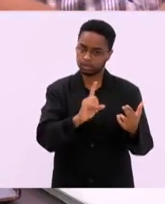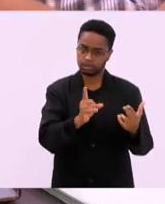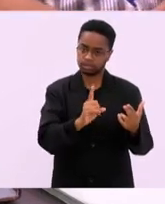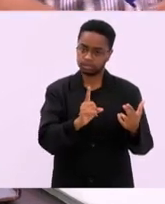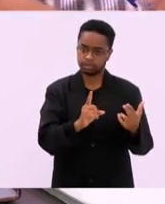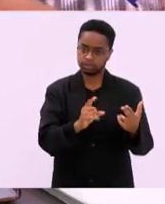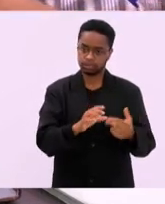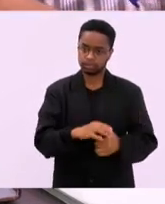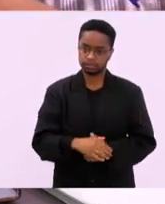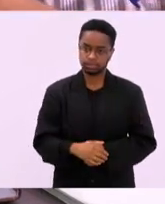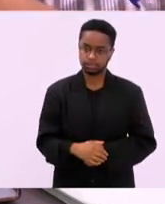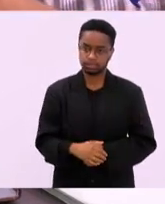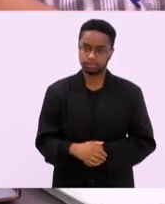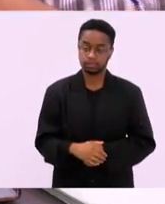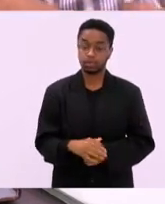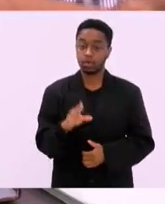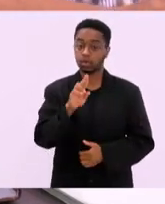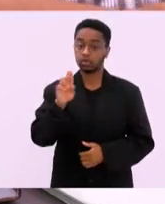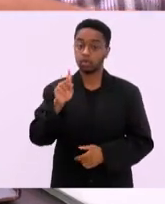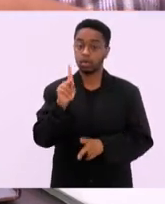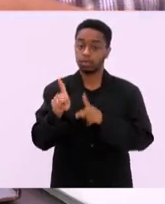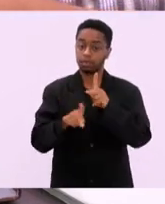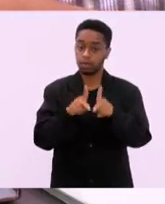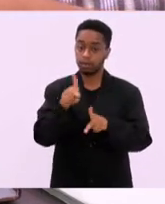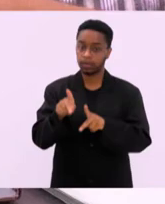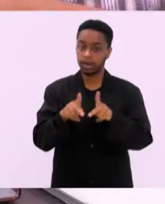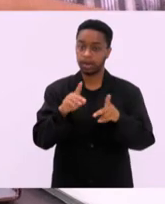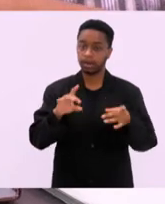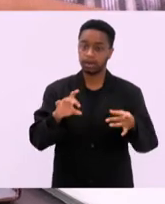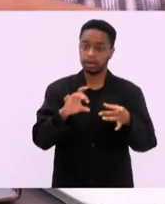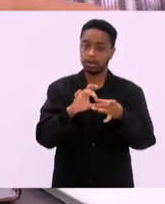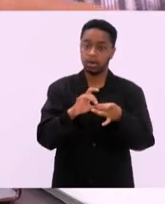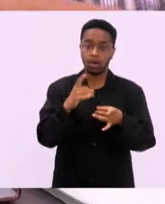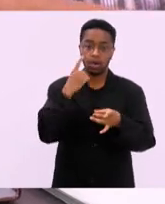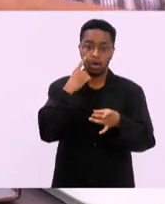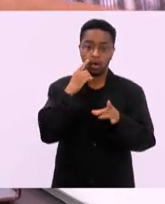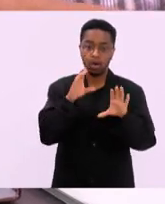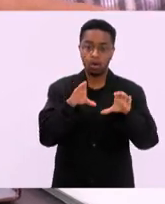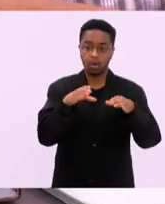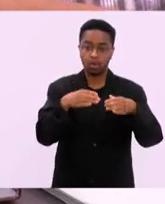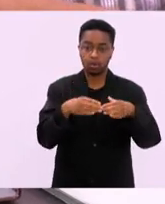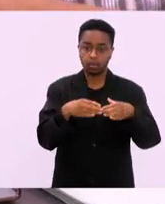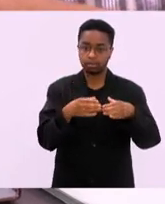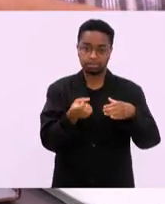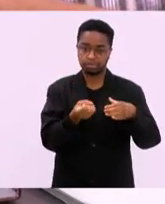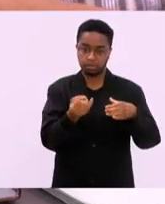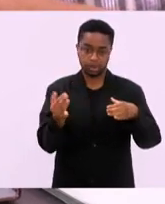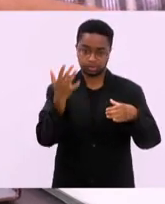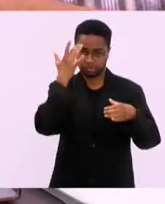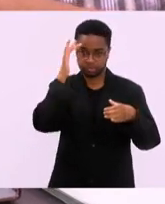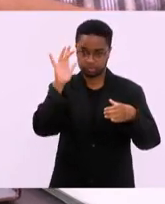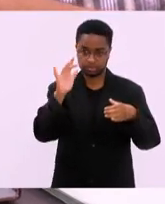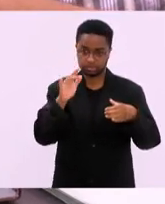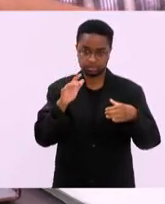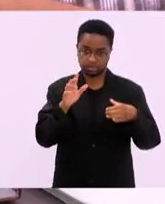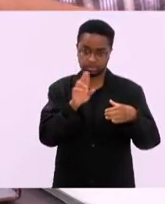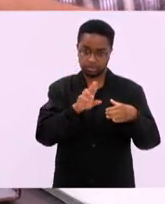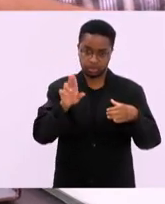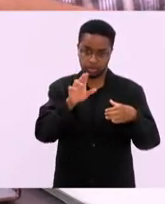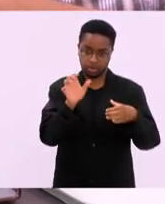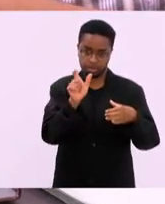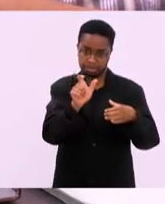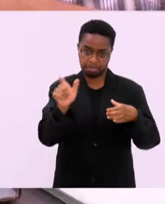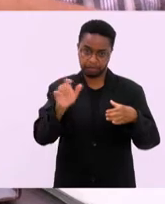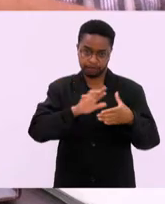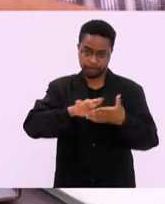está. Esse nome popular pertence a... Está aí, a classe, não sei quantos. Chondris. Pode ser